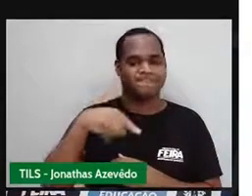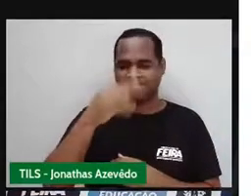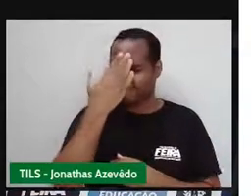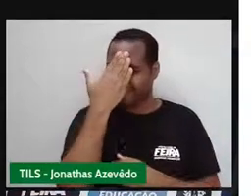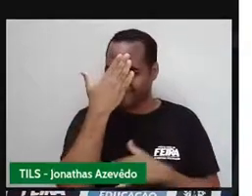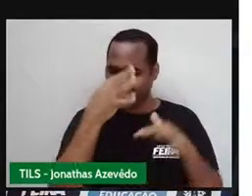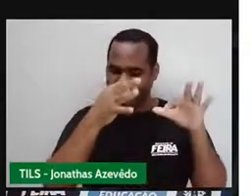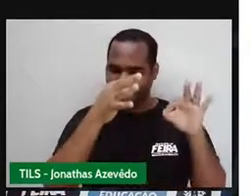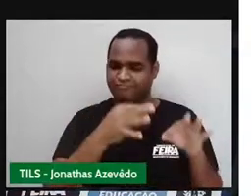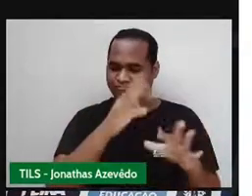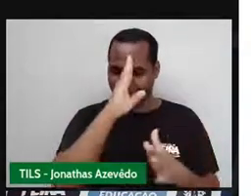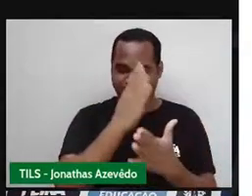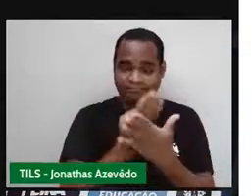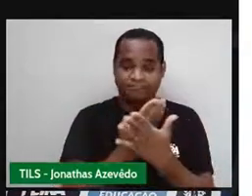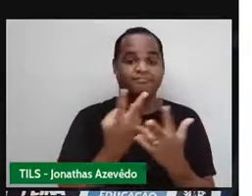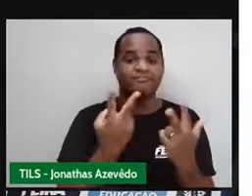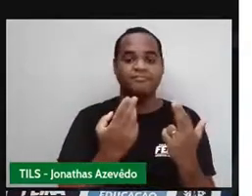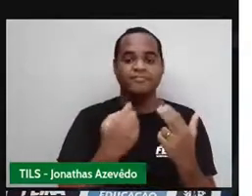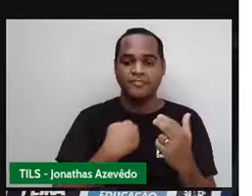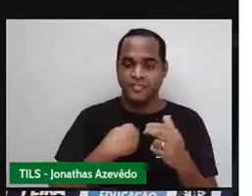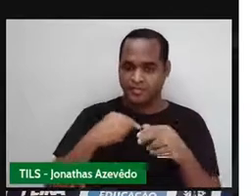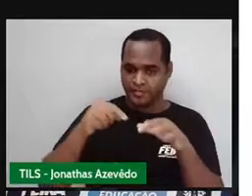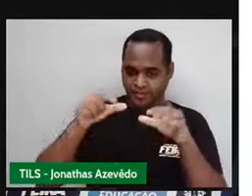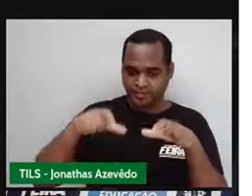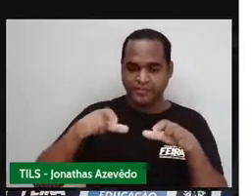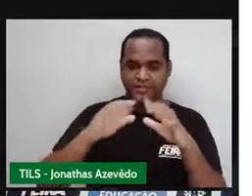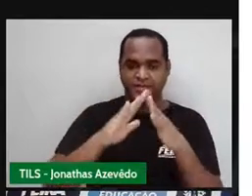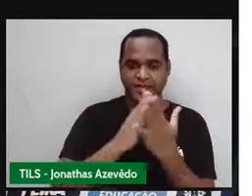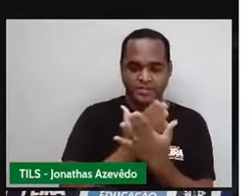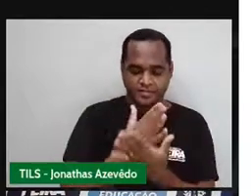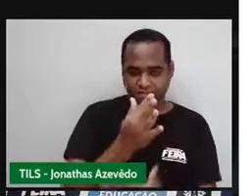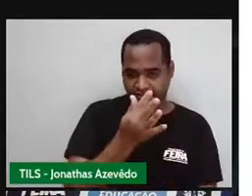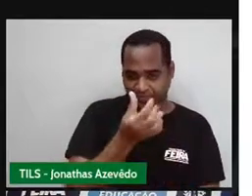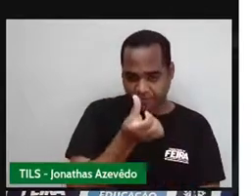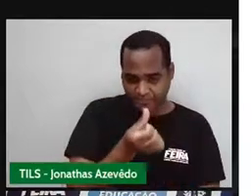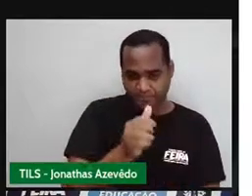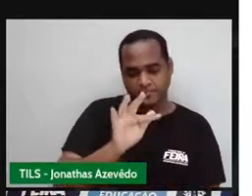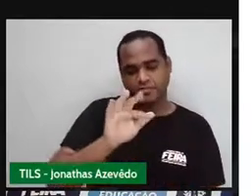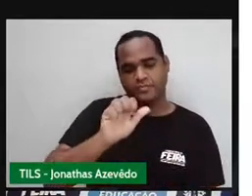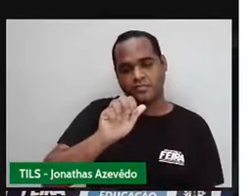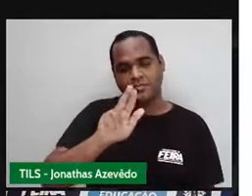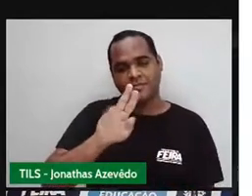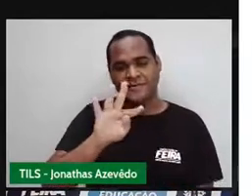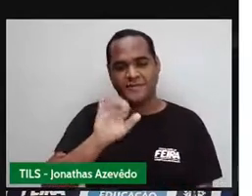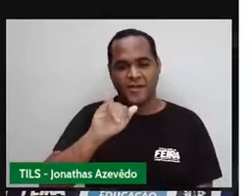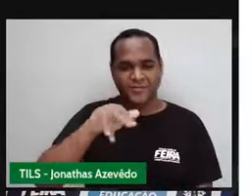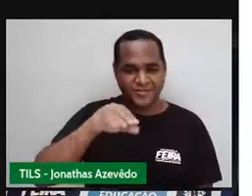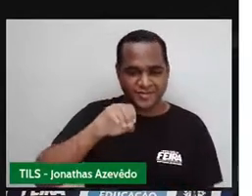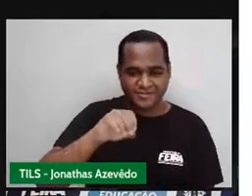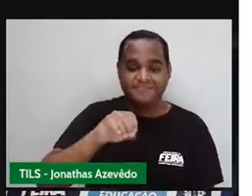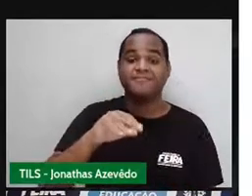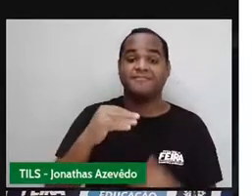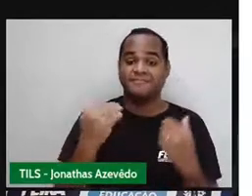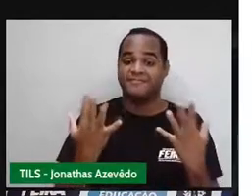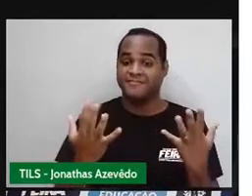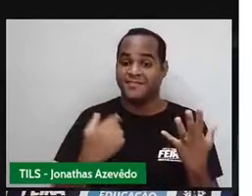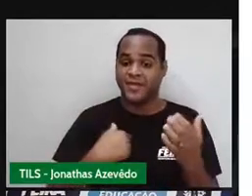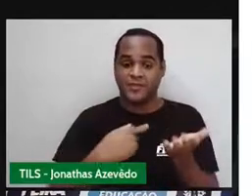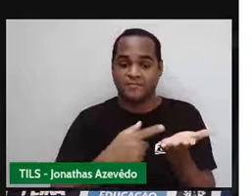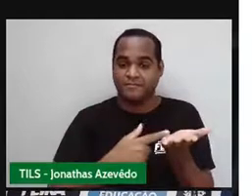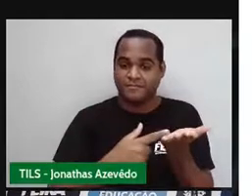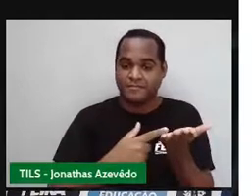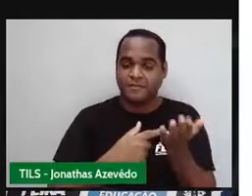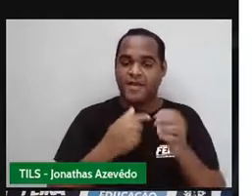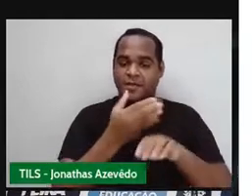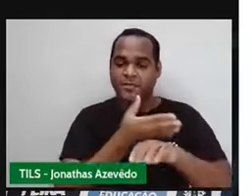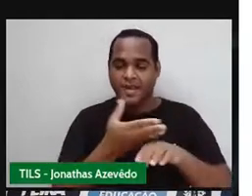que você acredita nisso eu venho lá da escola municipal Faustino diazinhos beleza bom eu tenho pele